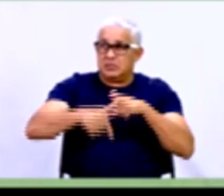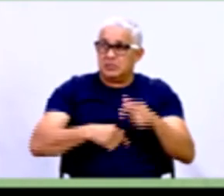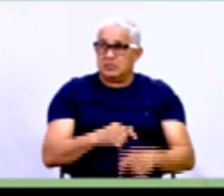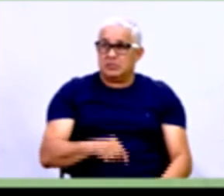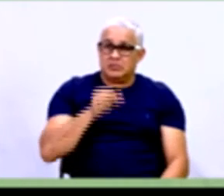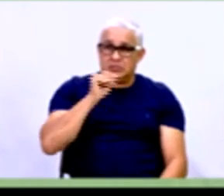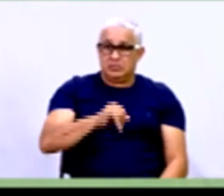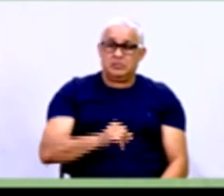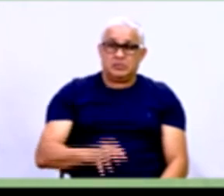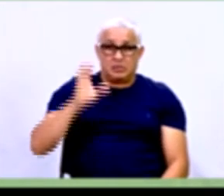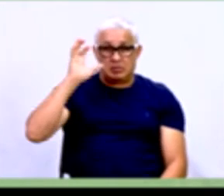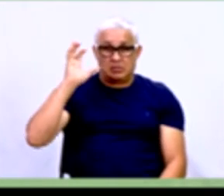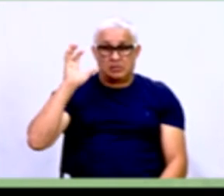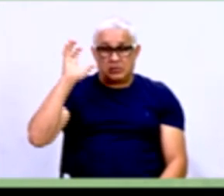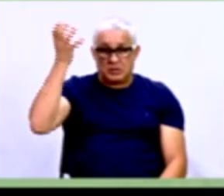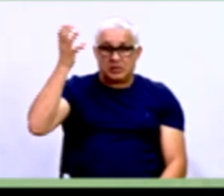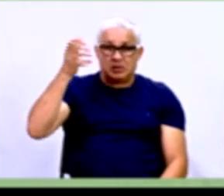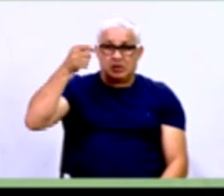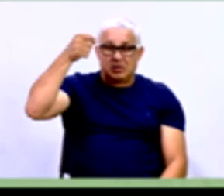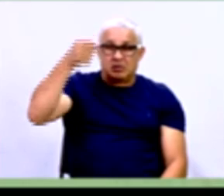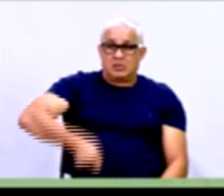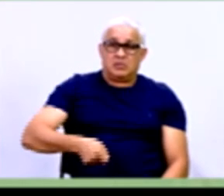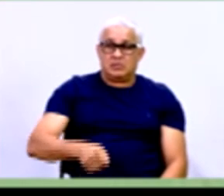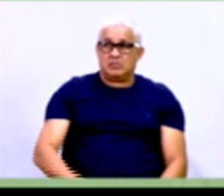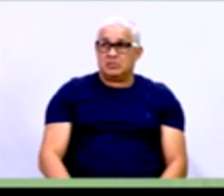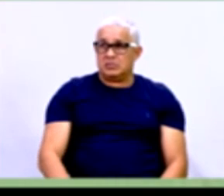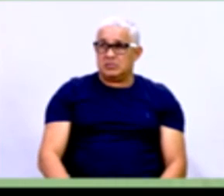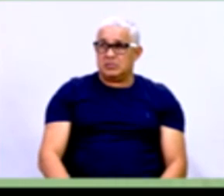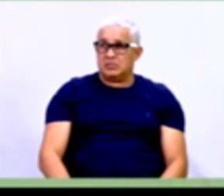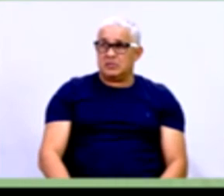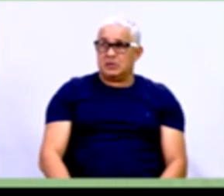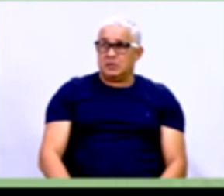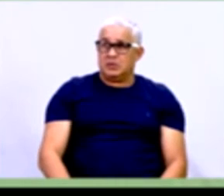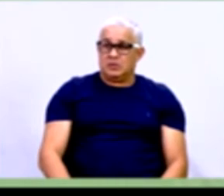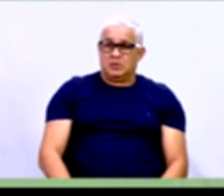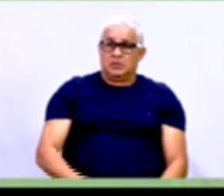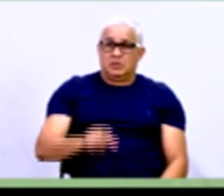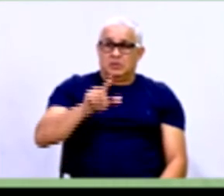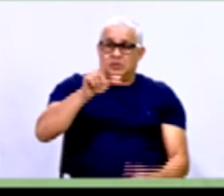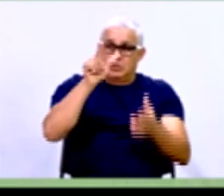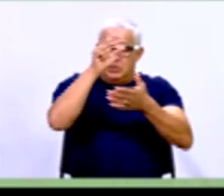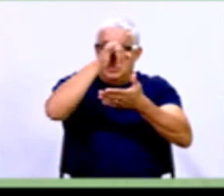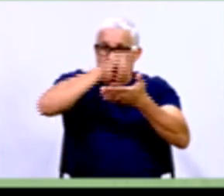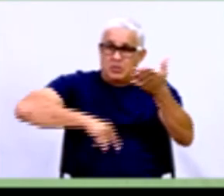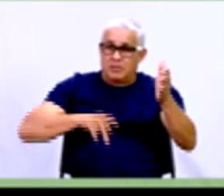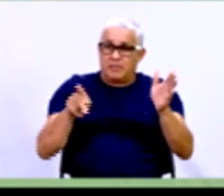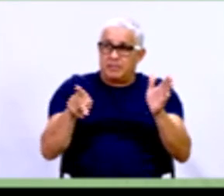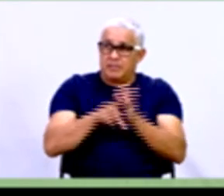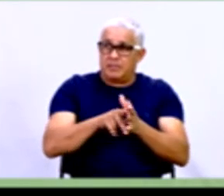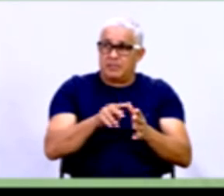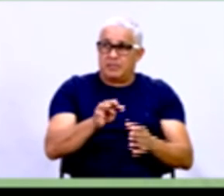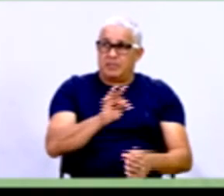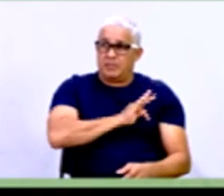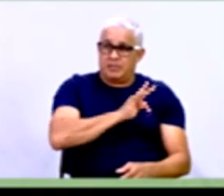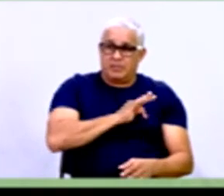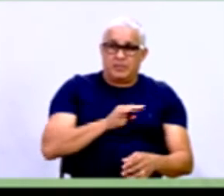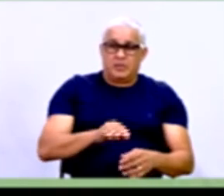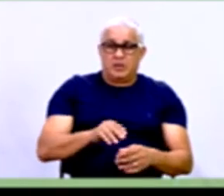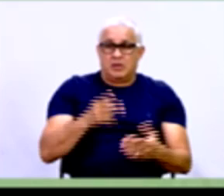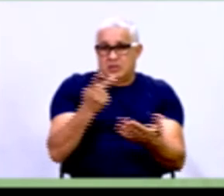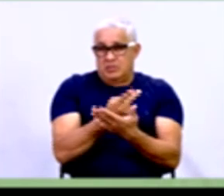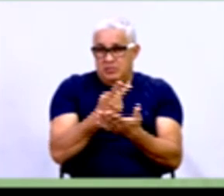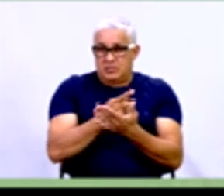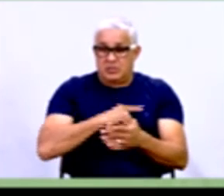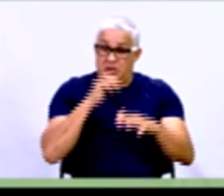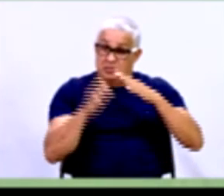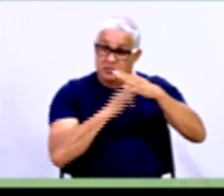for fundamentada em laudos técnicos de irregularidade. Então, essa empresa, ela prestou um